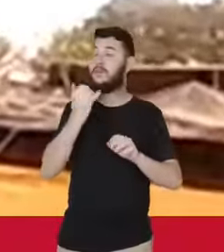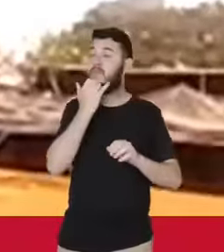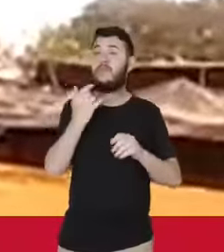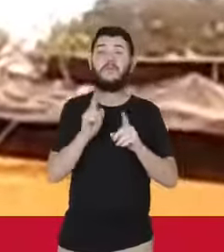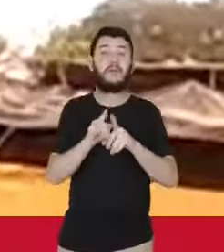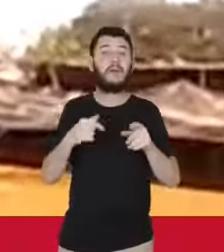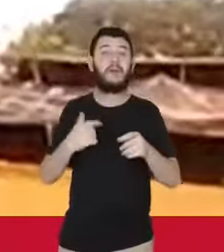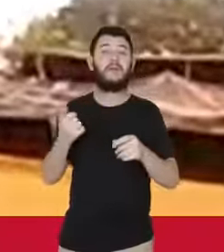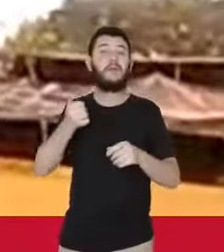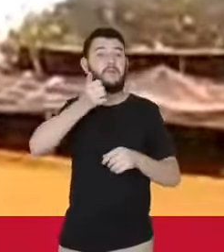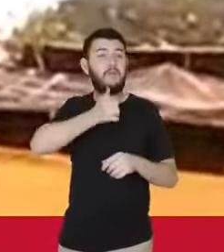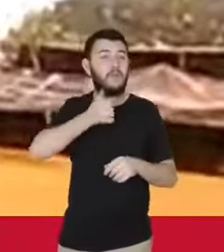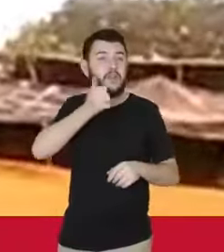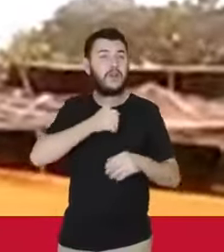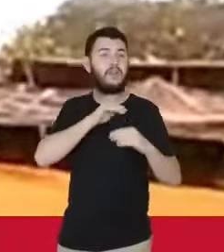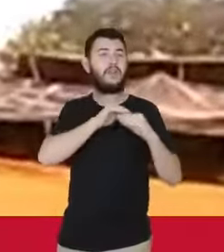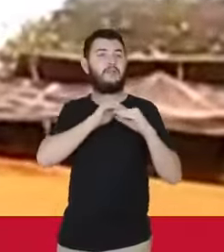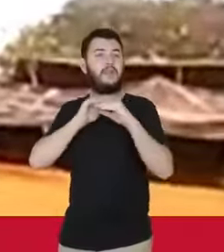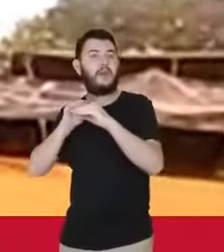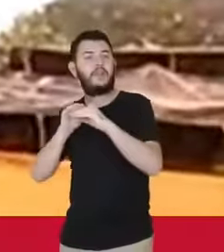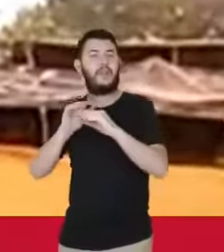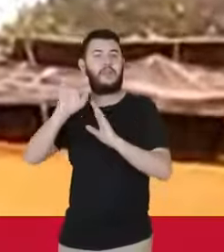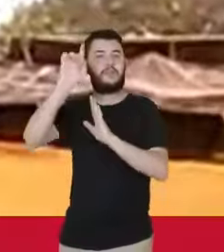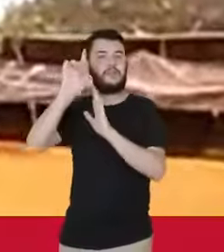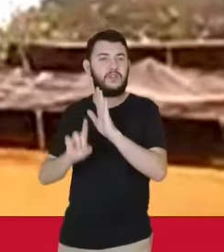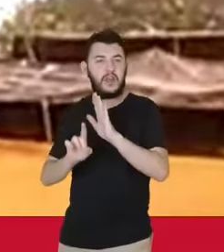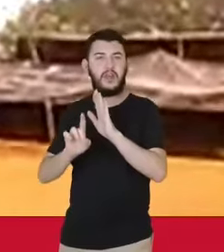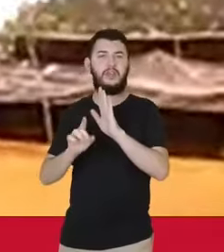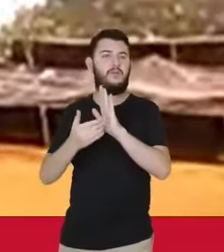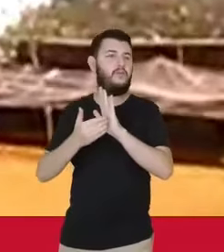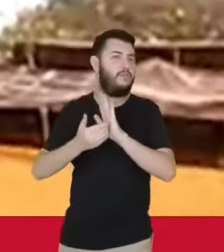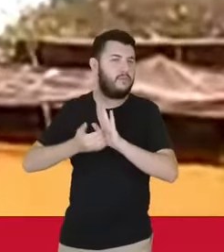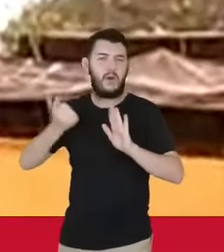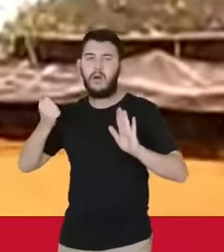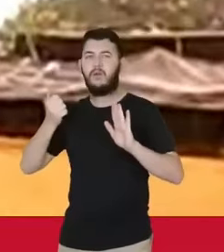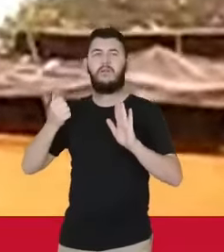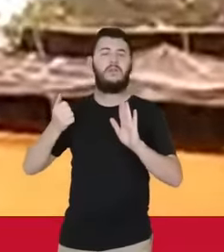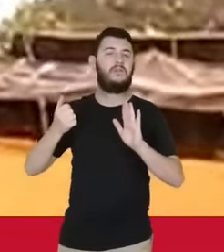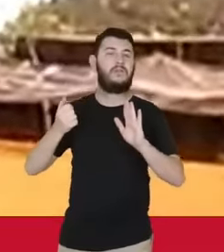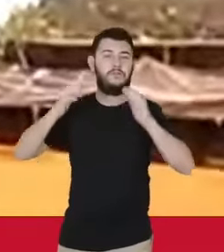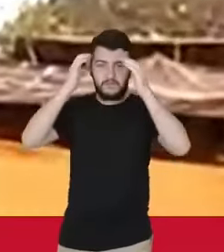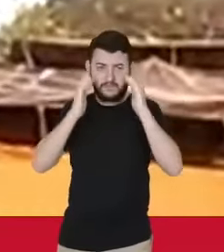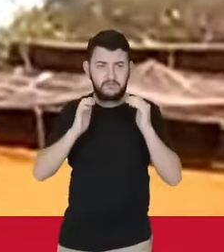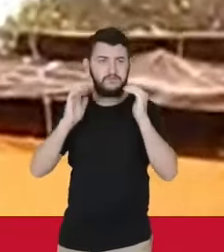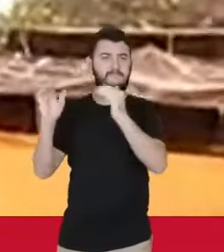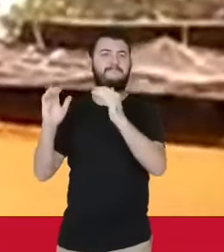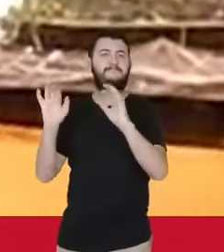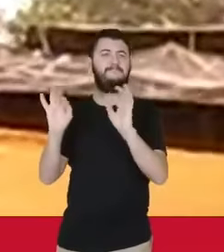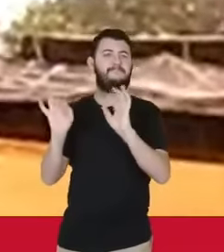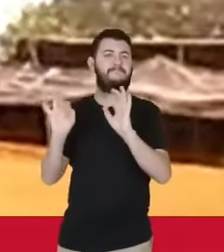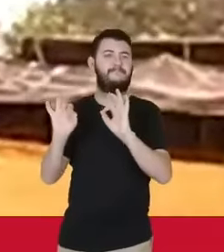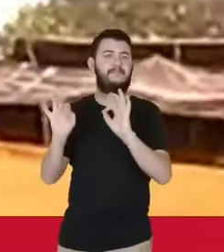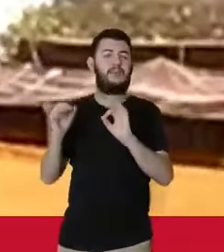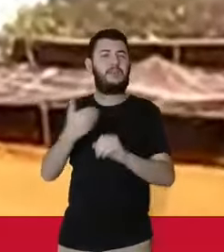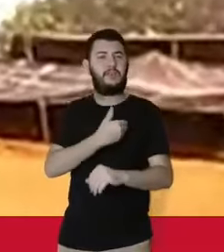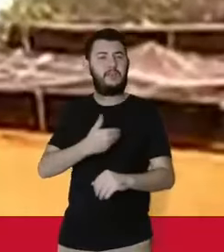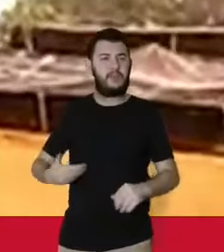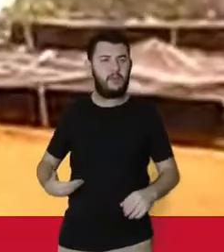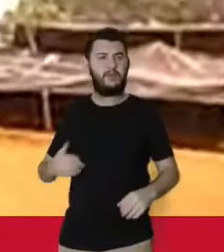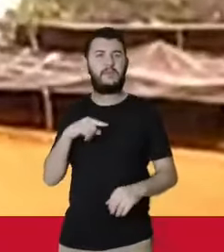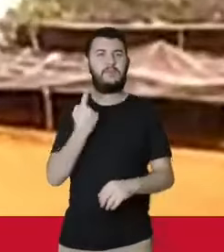sendo violados e não sendo respeitados, né, nesse governo, né, que é desgoverno,